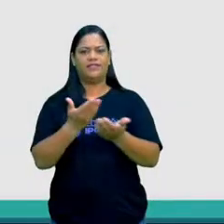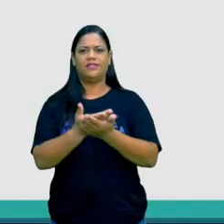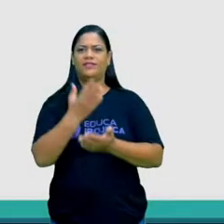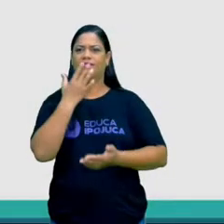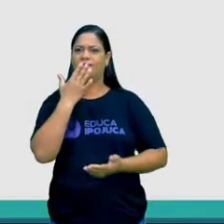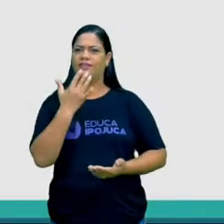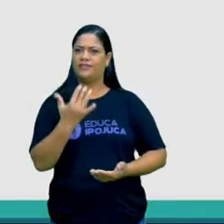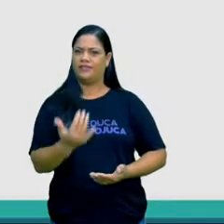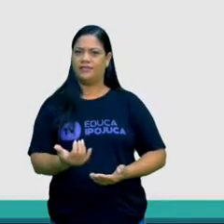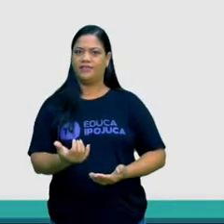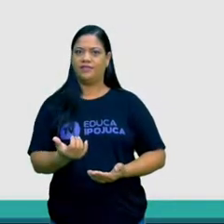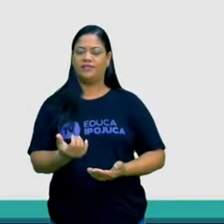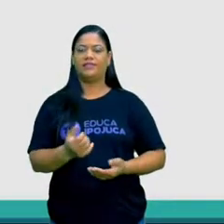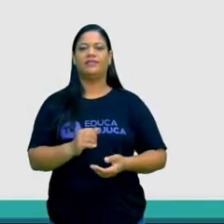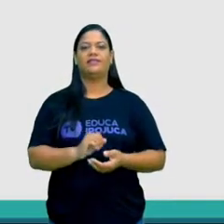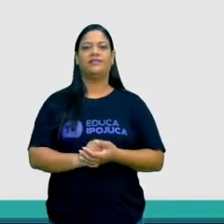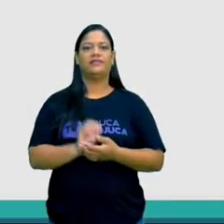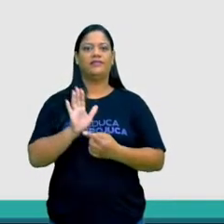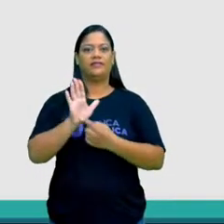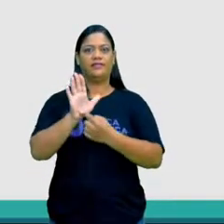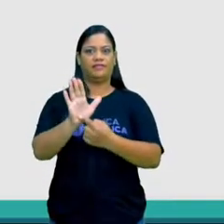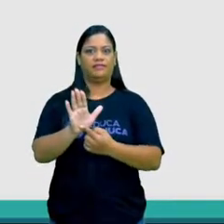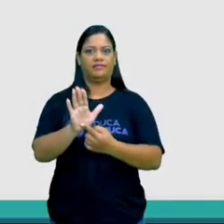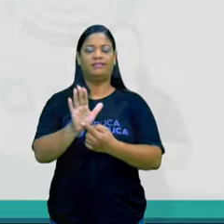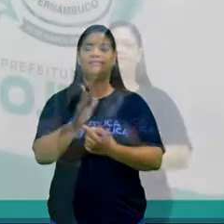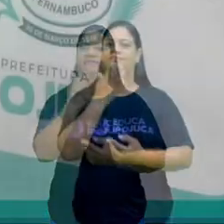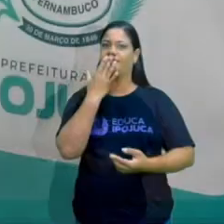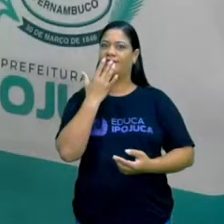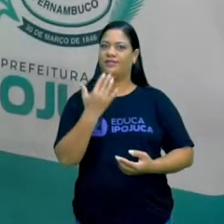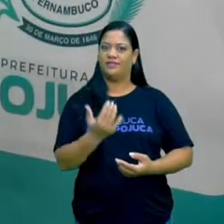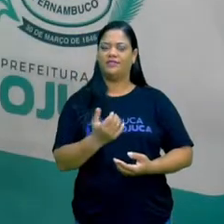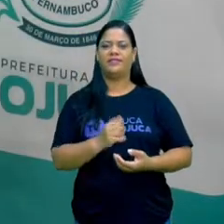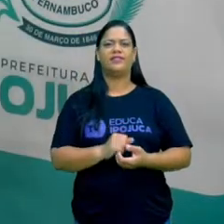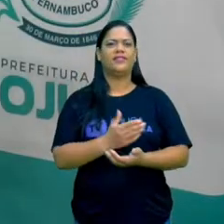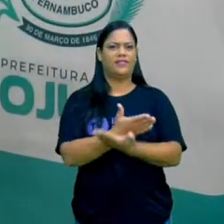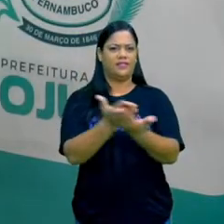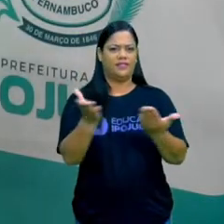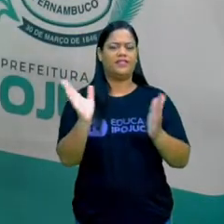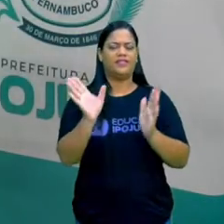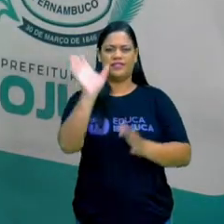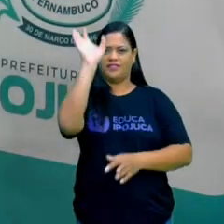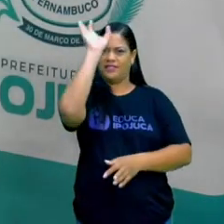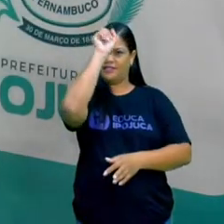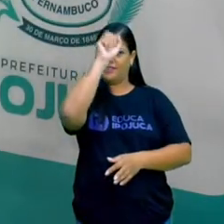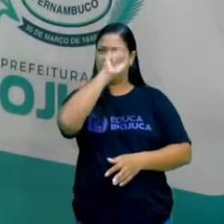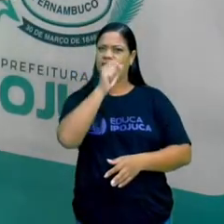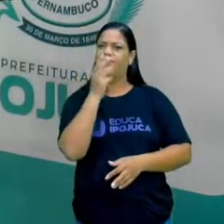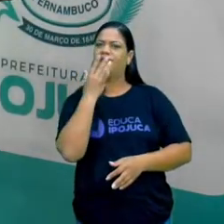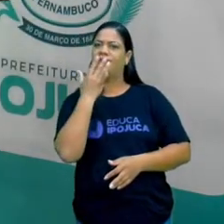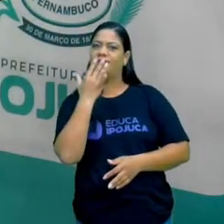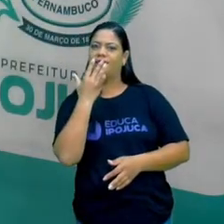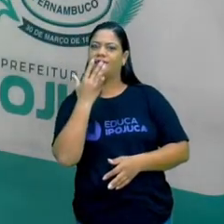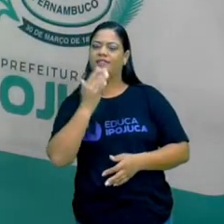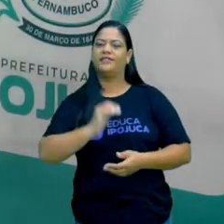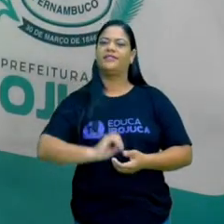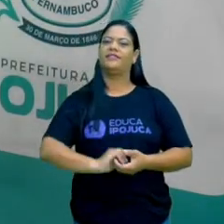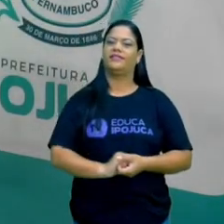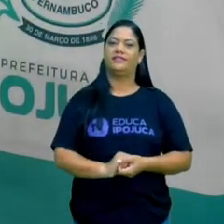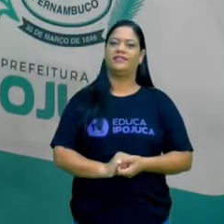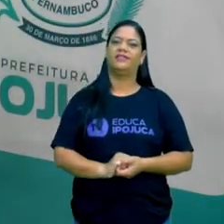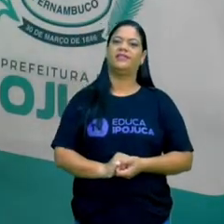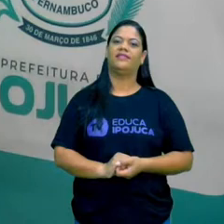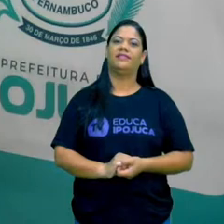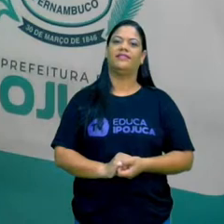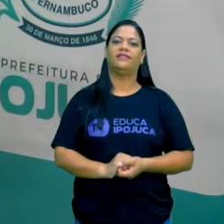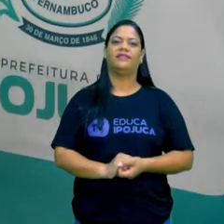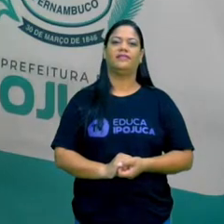cores, as representações real e simbólica. Vocês já aprenderam alguma coisa sobre as cores? Será que as